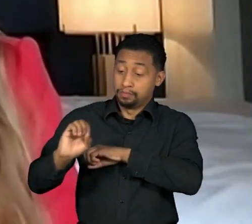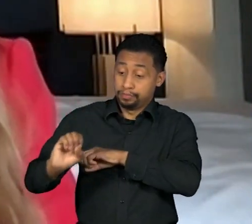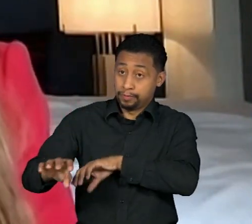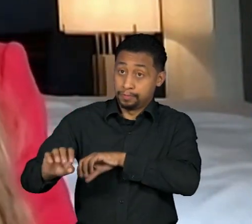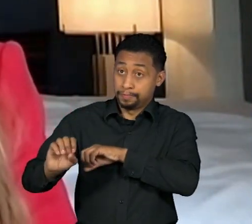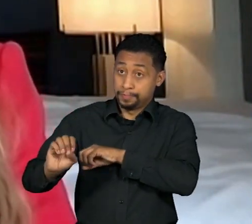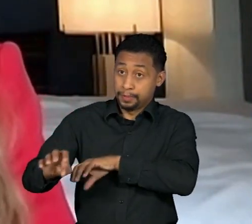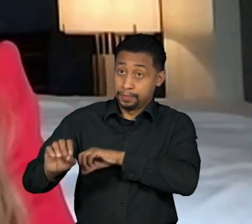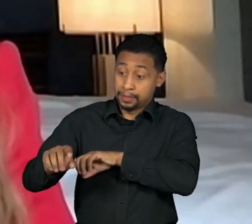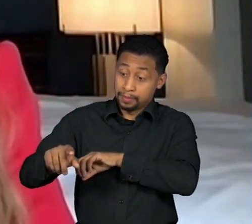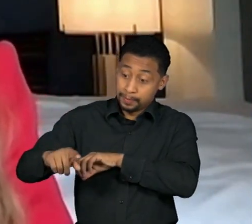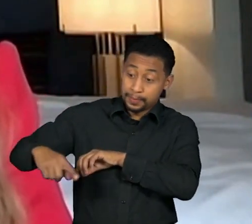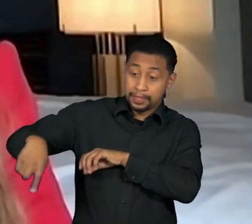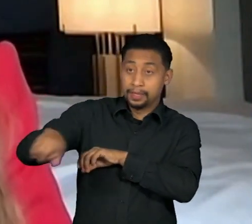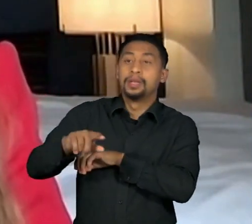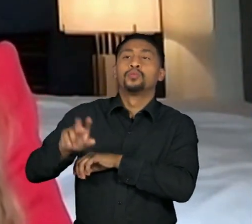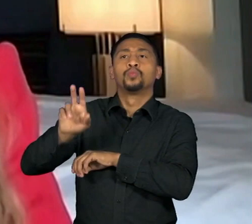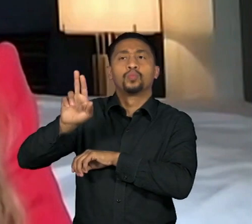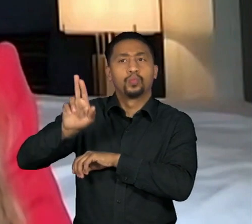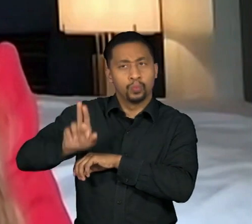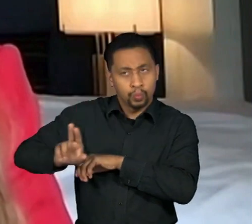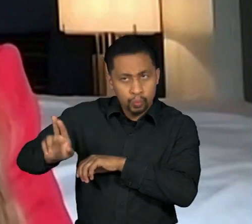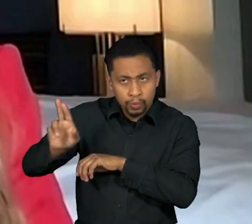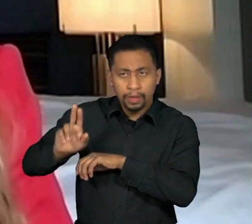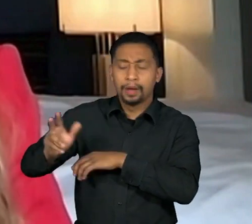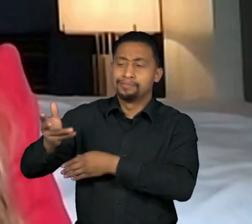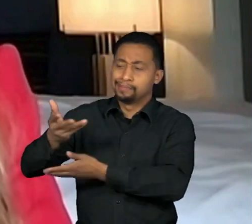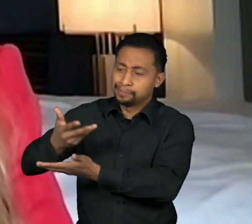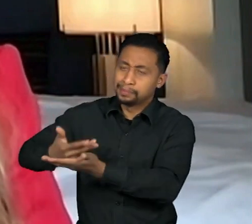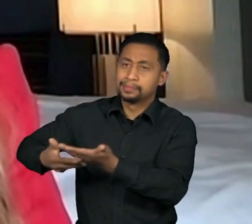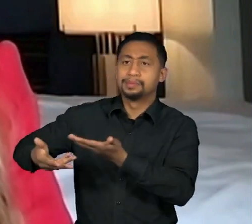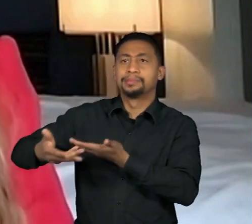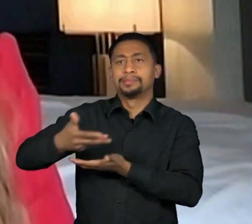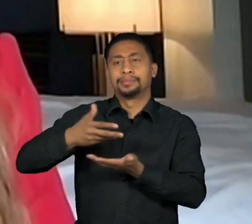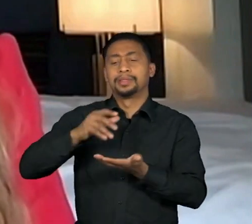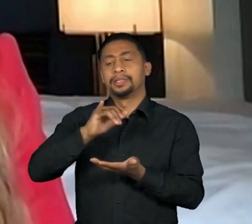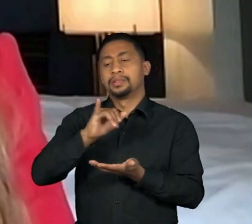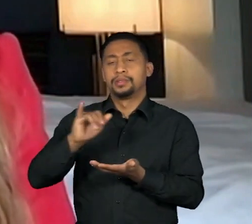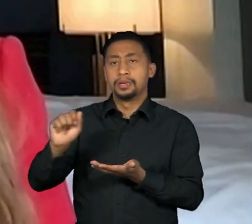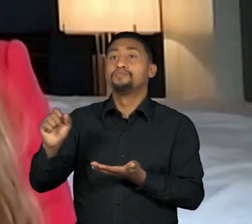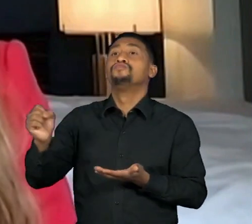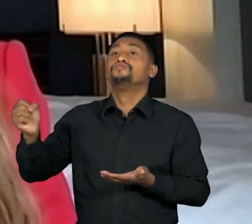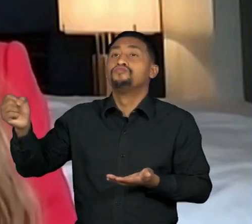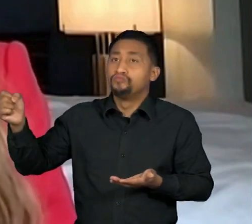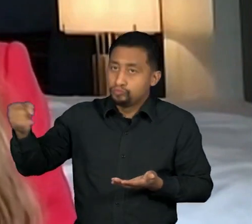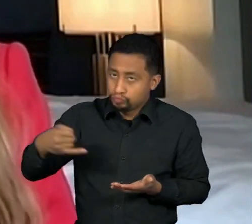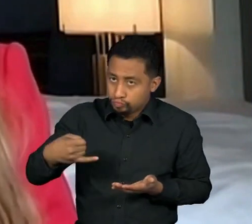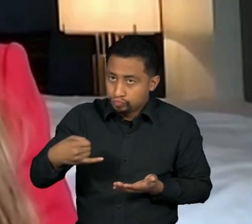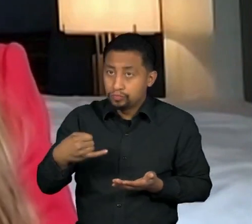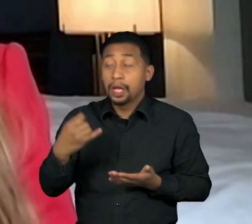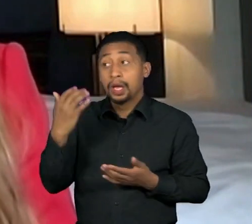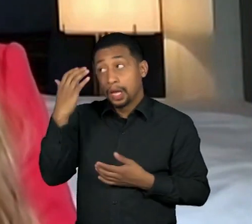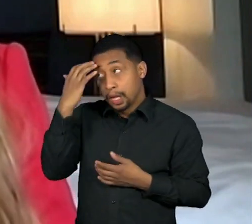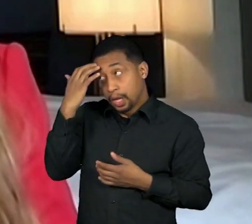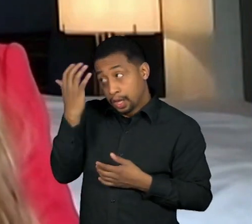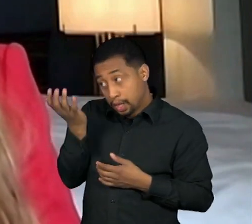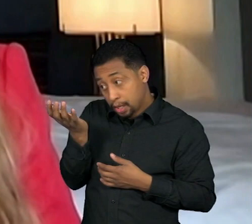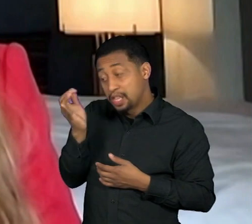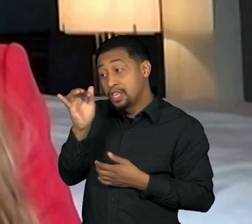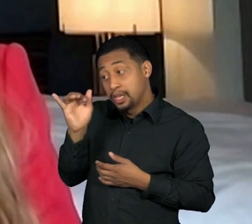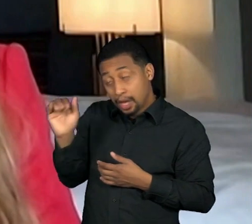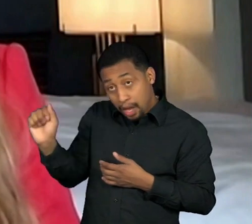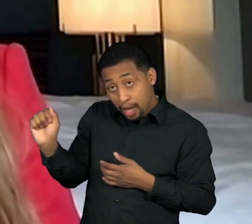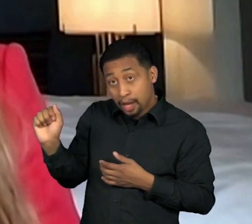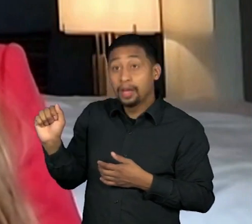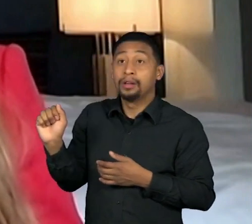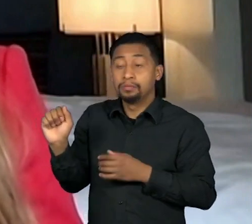o uso e a convivência com a inteligência artificial. O letramento em inteligência artificial, ele envolve